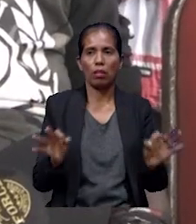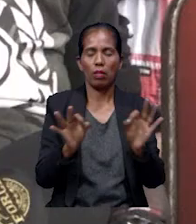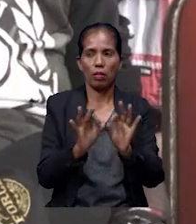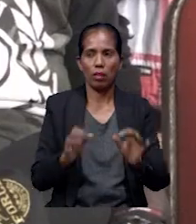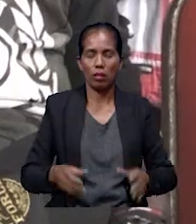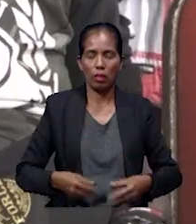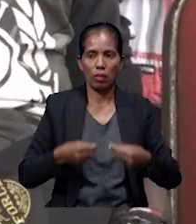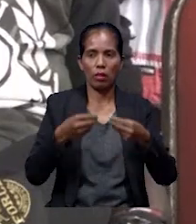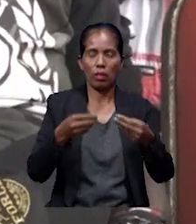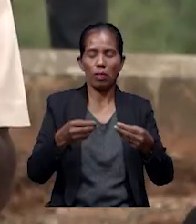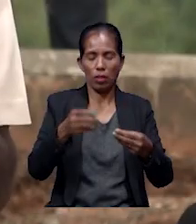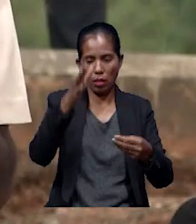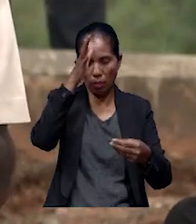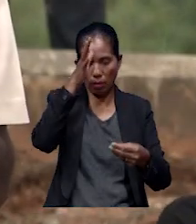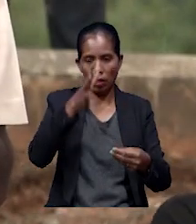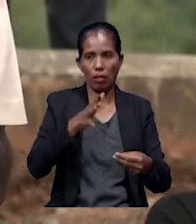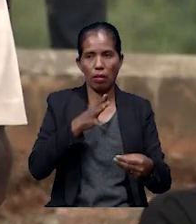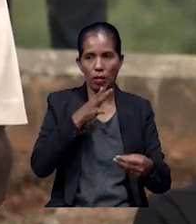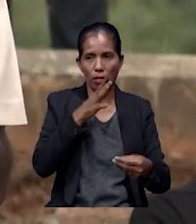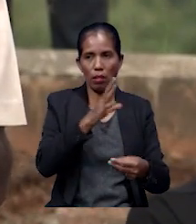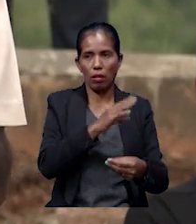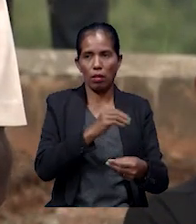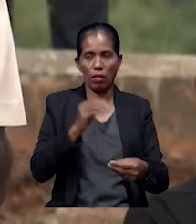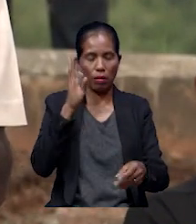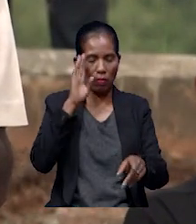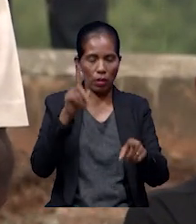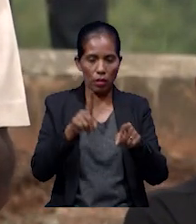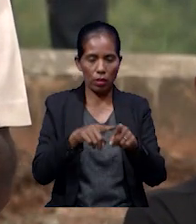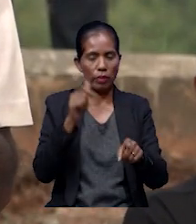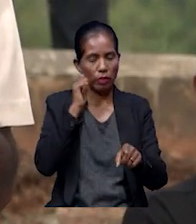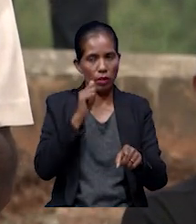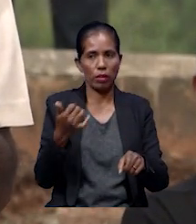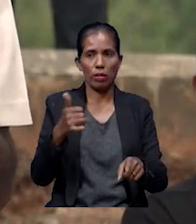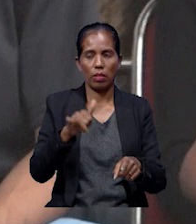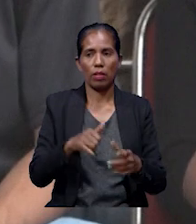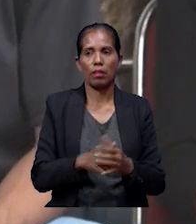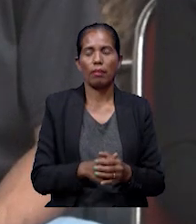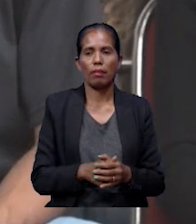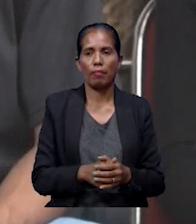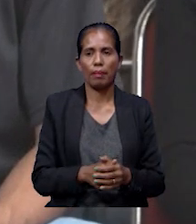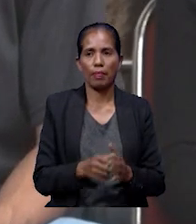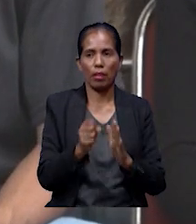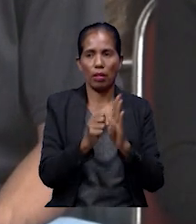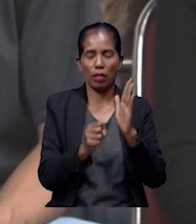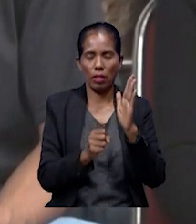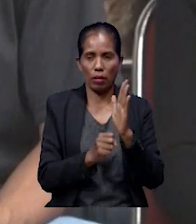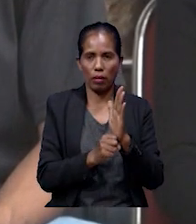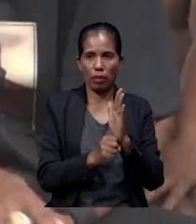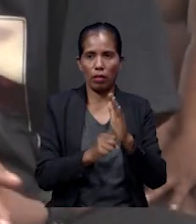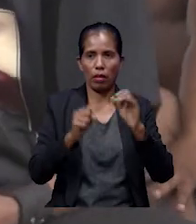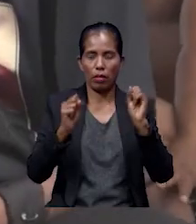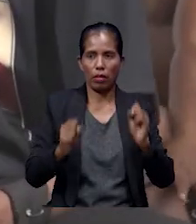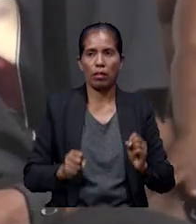ba aman inan no mão alin ho feton sira. Estatuto dos Combatentes da Libertação